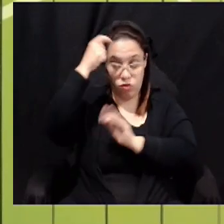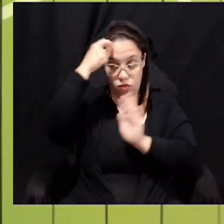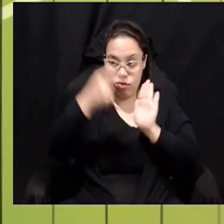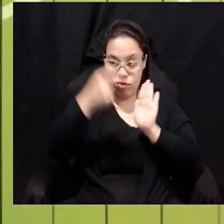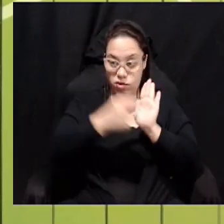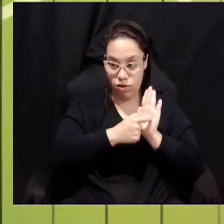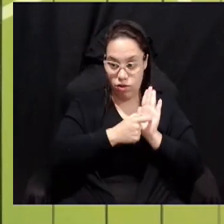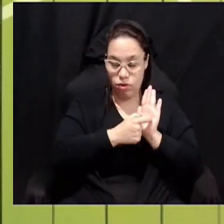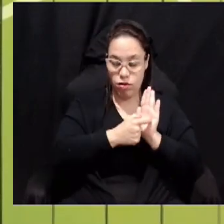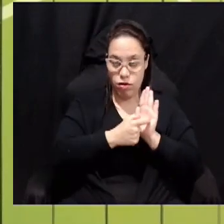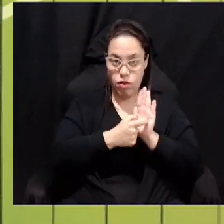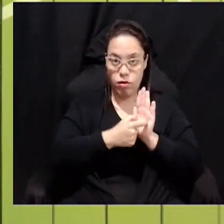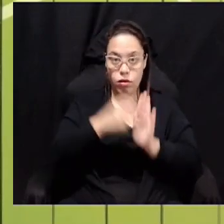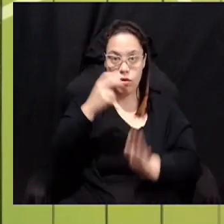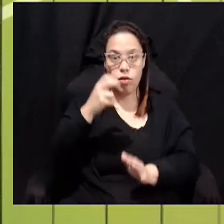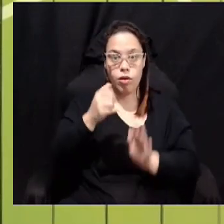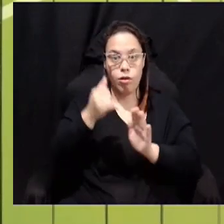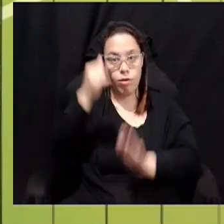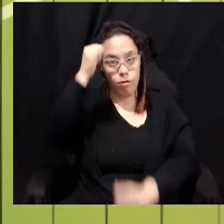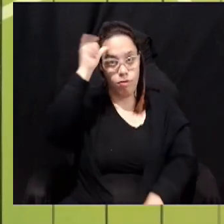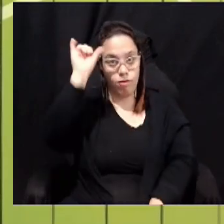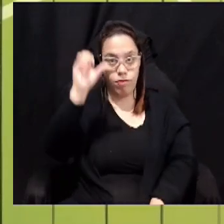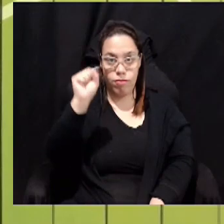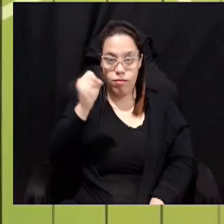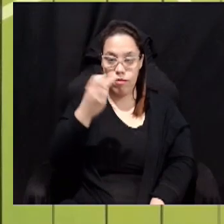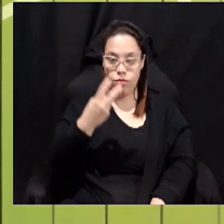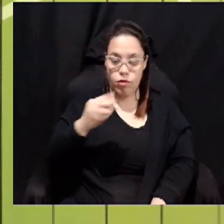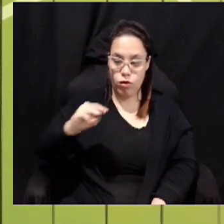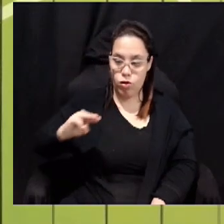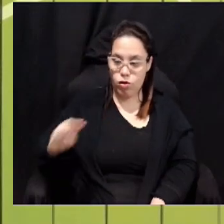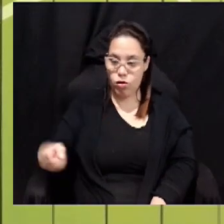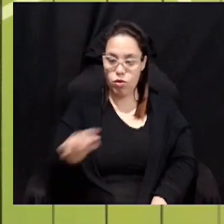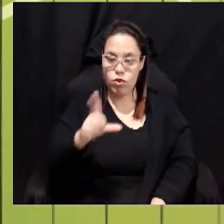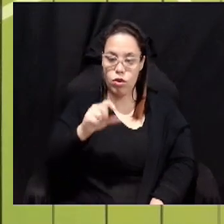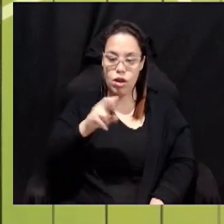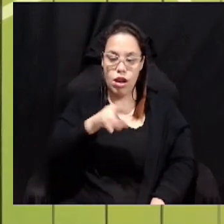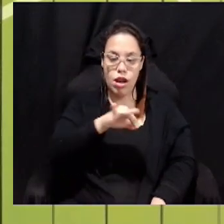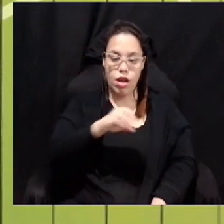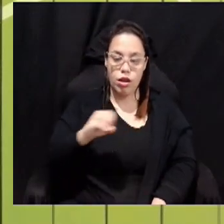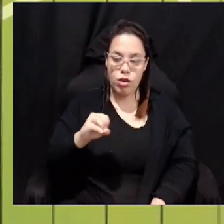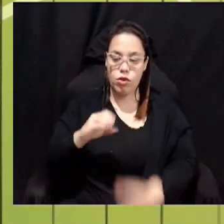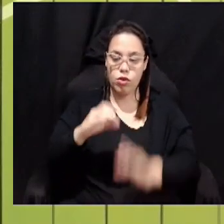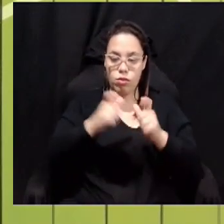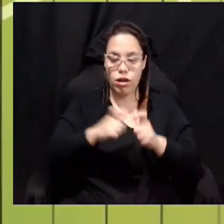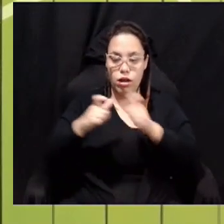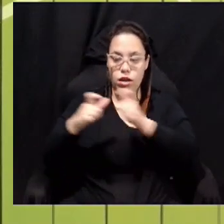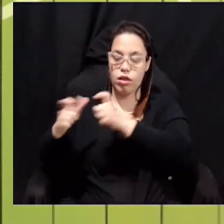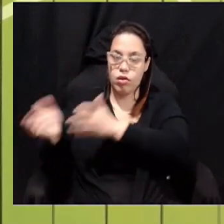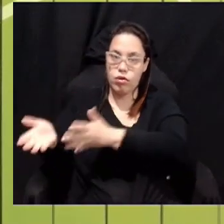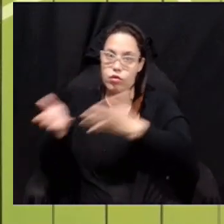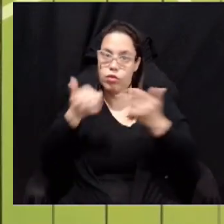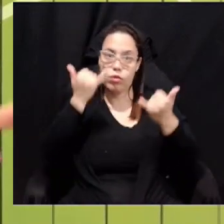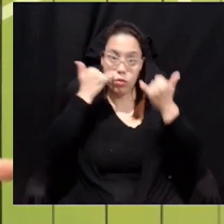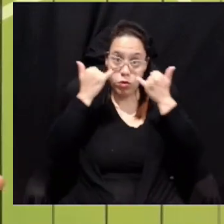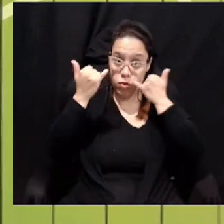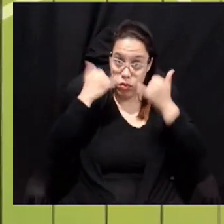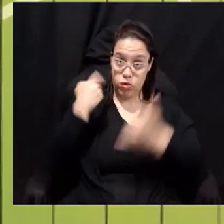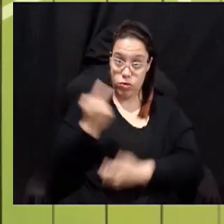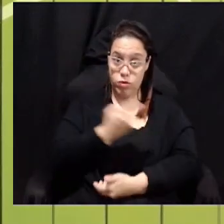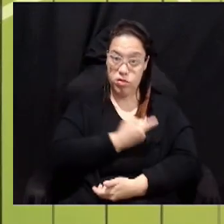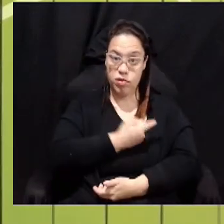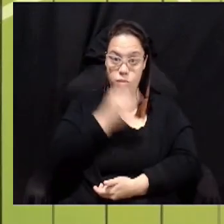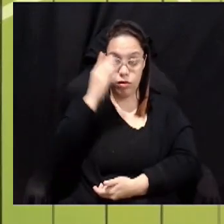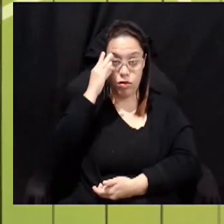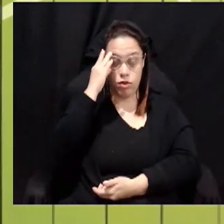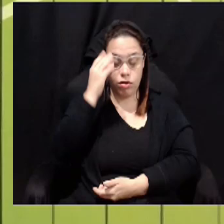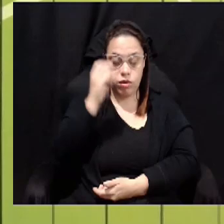isso evitou a perda de 82 milhões de litros de água tratada. E quem traz mais informações para a gente é a Sabrina Coelho,